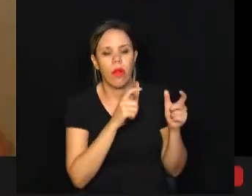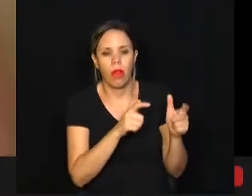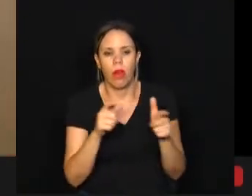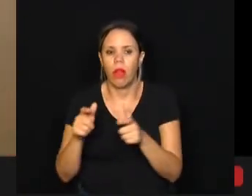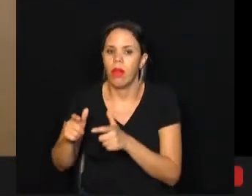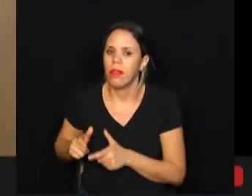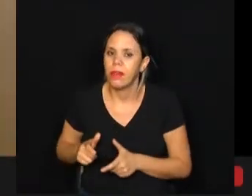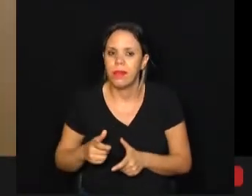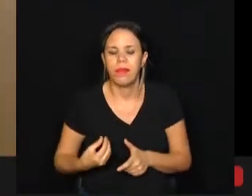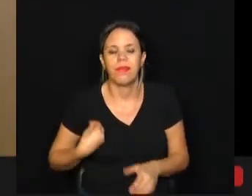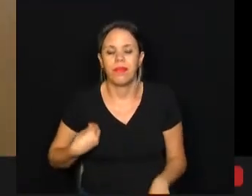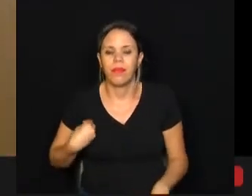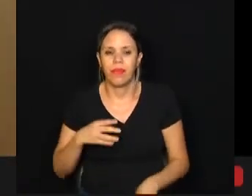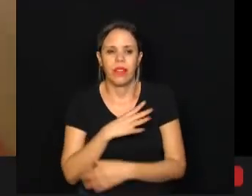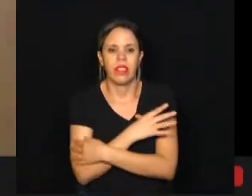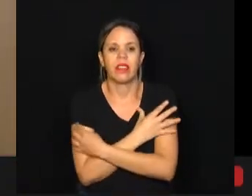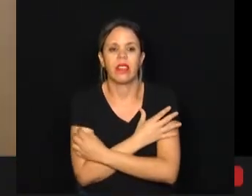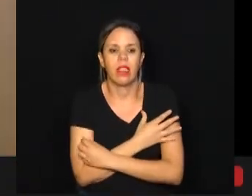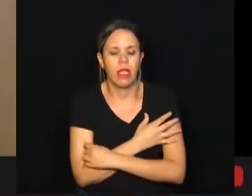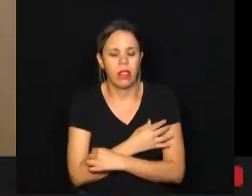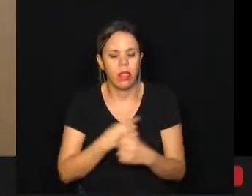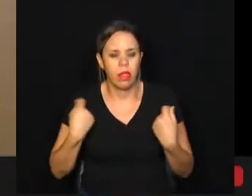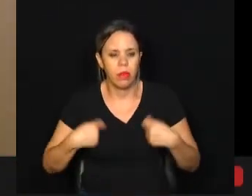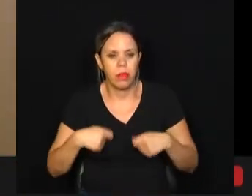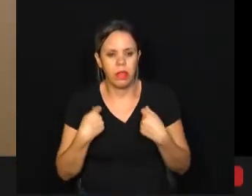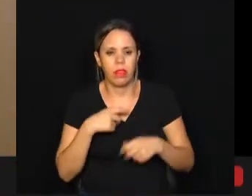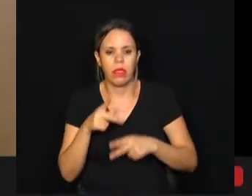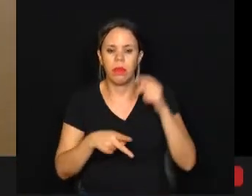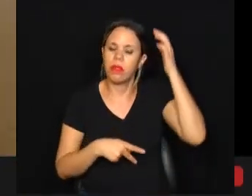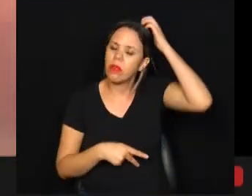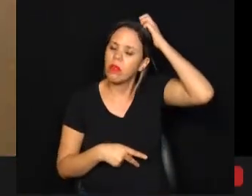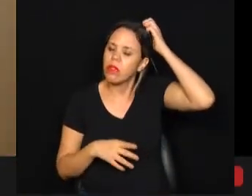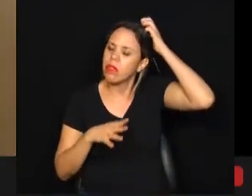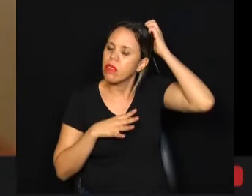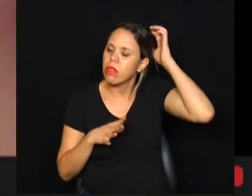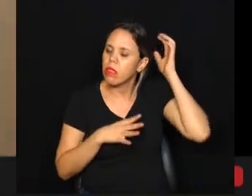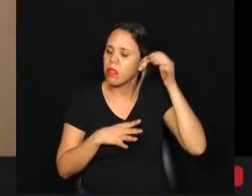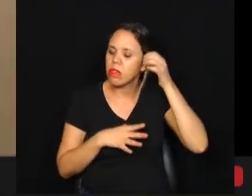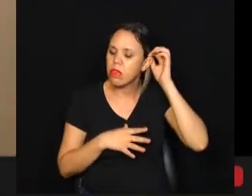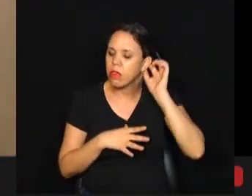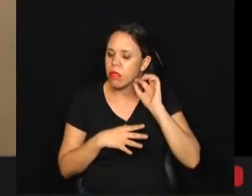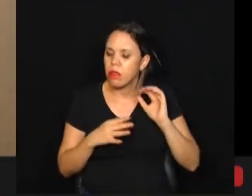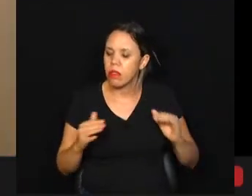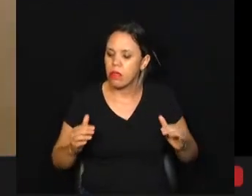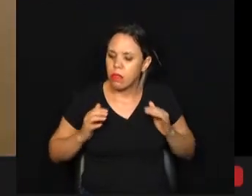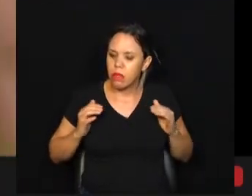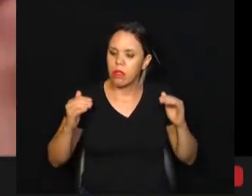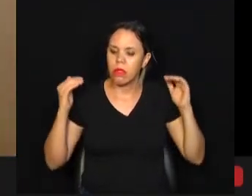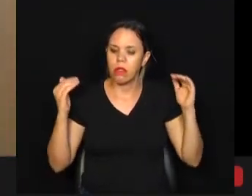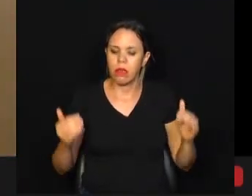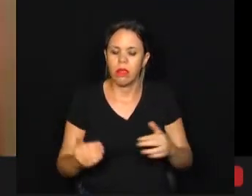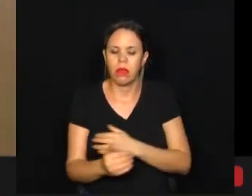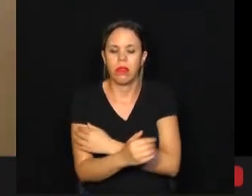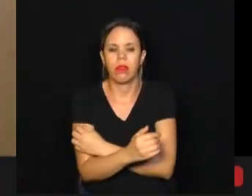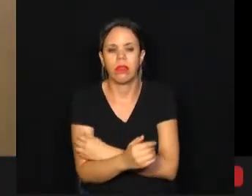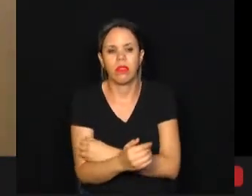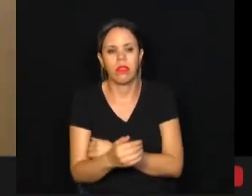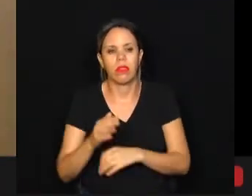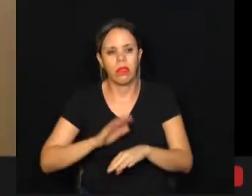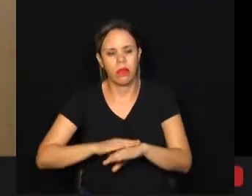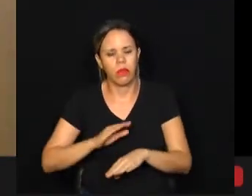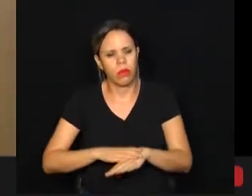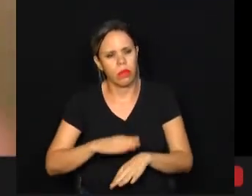que vivem da cidade, que precisam da população da cidade e que enriquecem às custas da